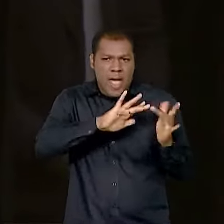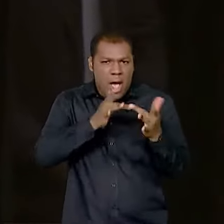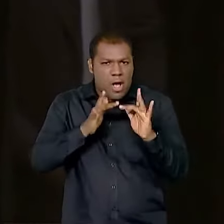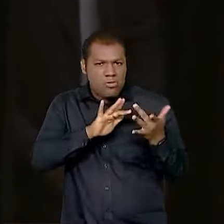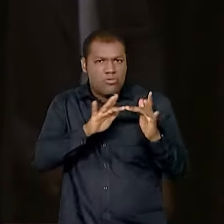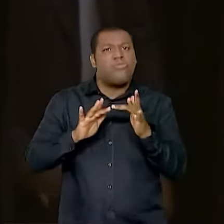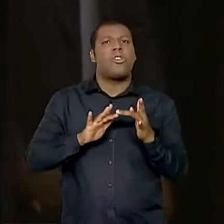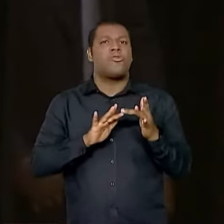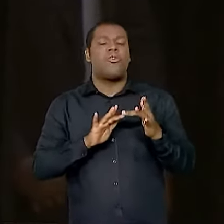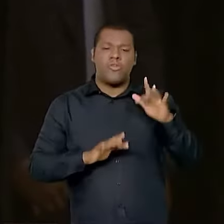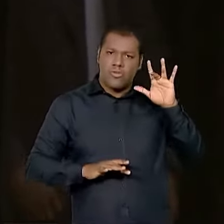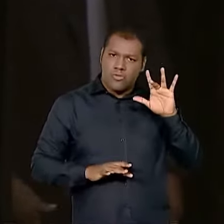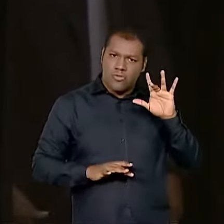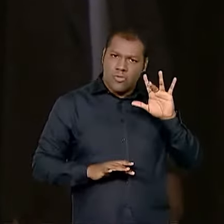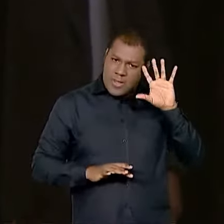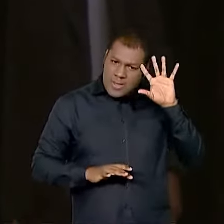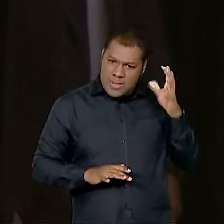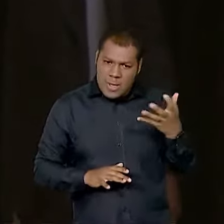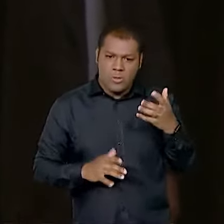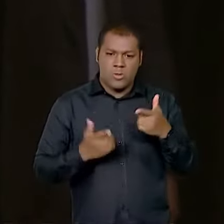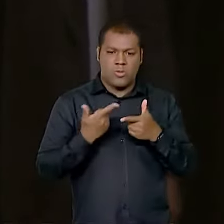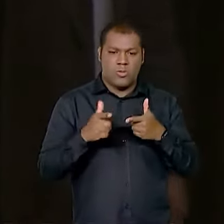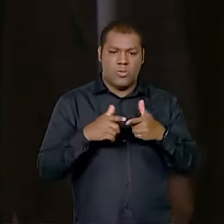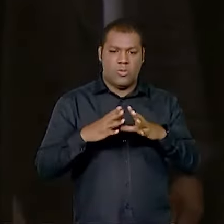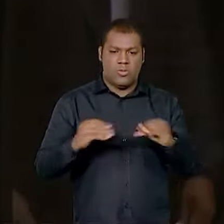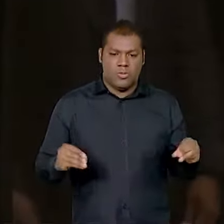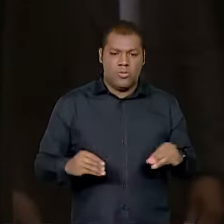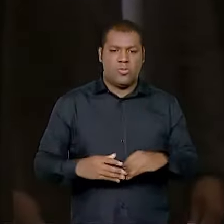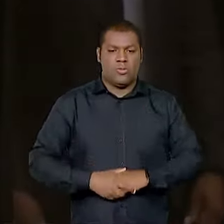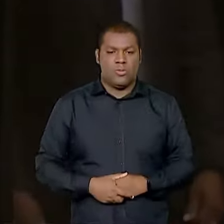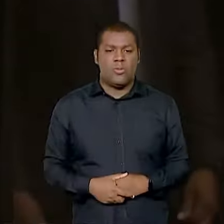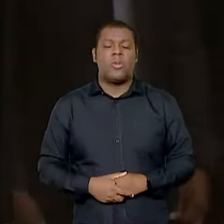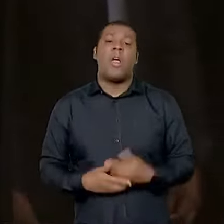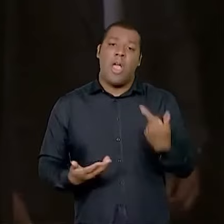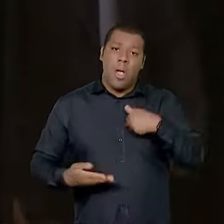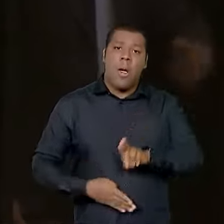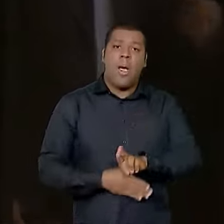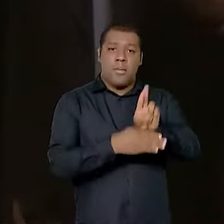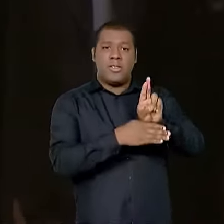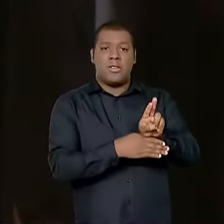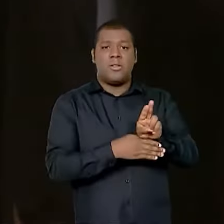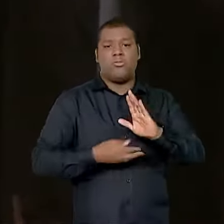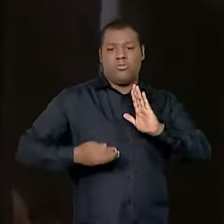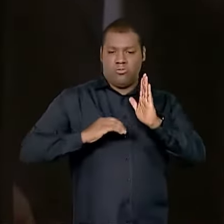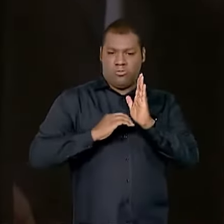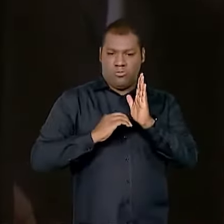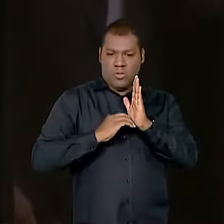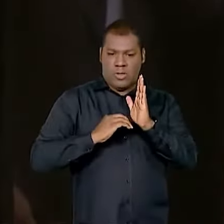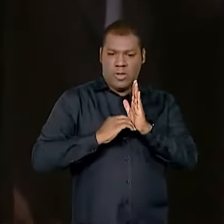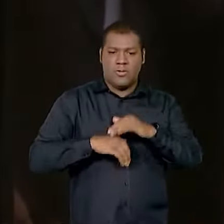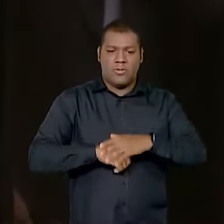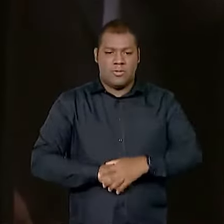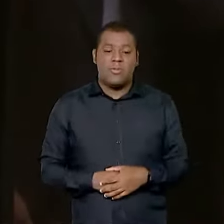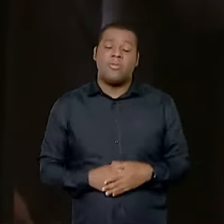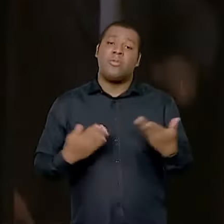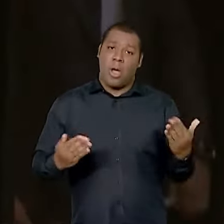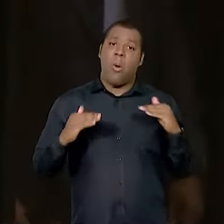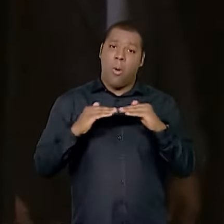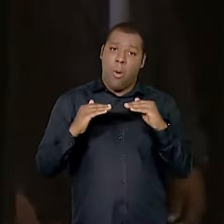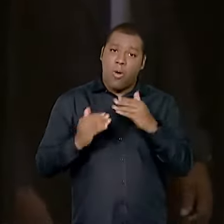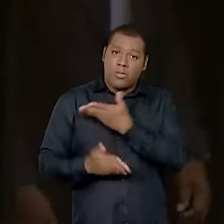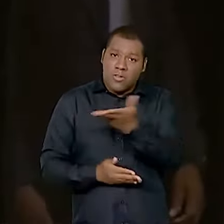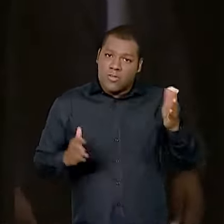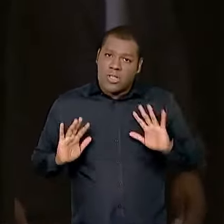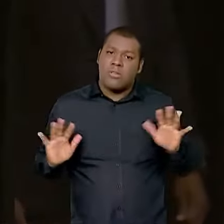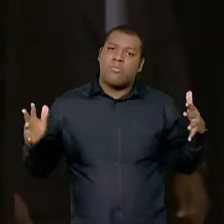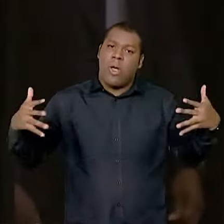Eu queria, há um tempo em que, em nome do Senado Federal, me congratulo com todos que estão aqui a acolher o nosso presidente Lula,